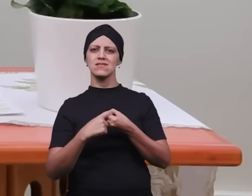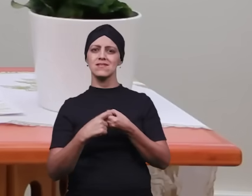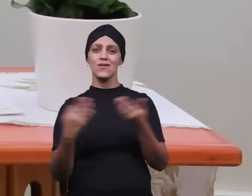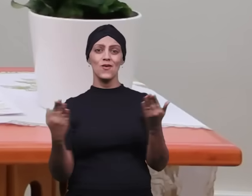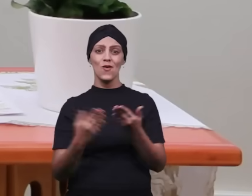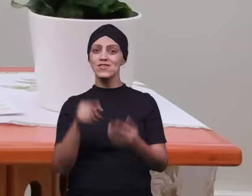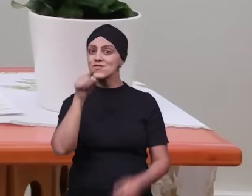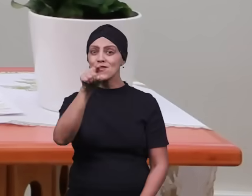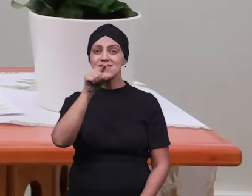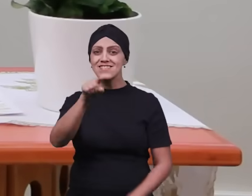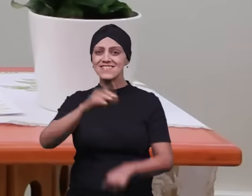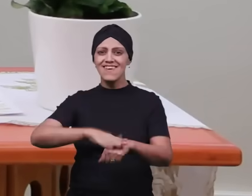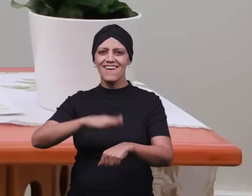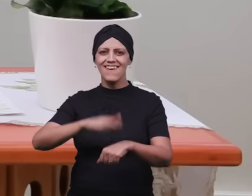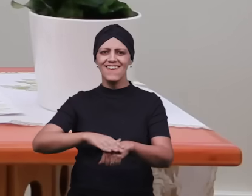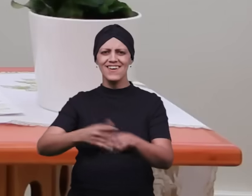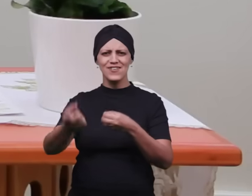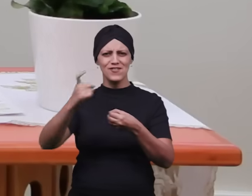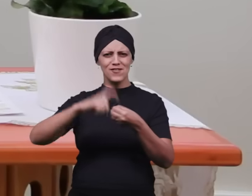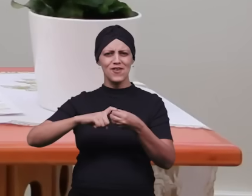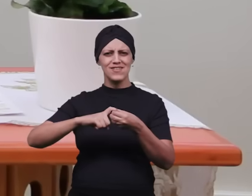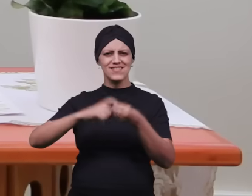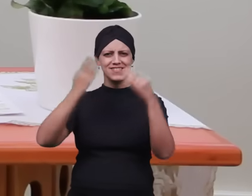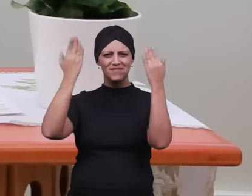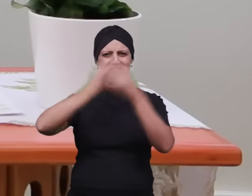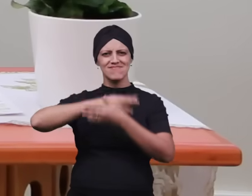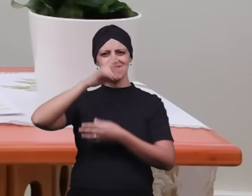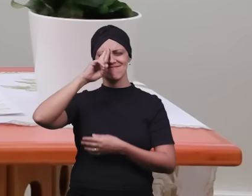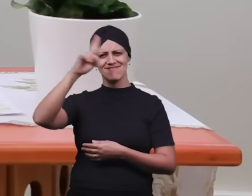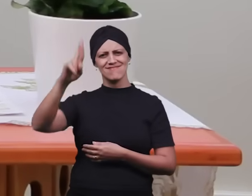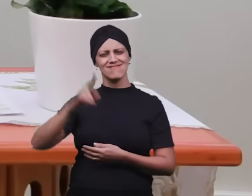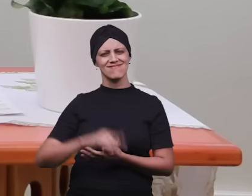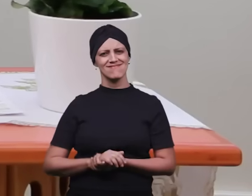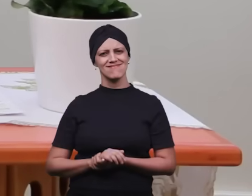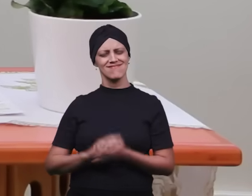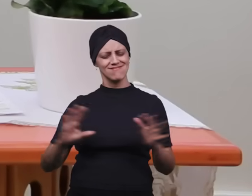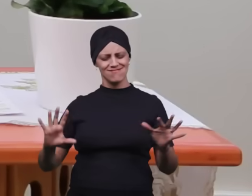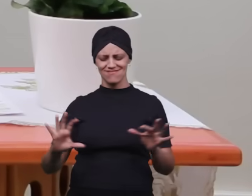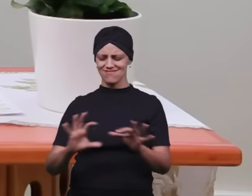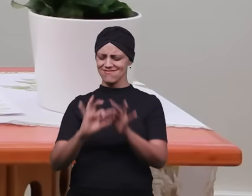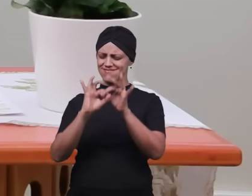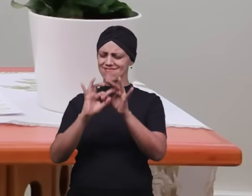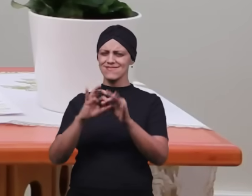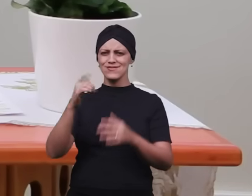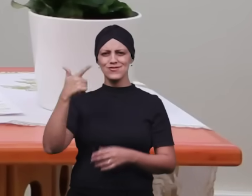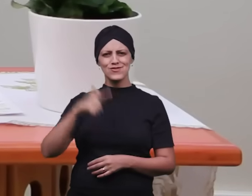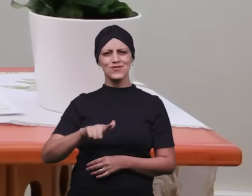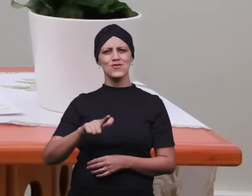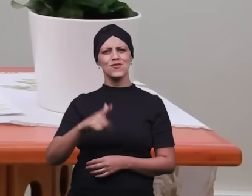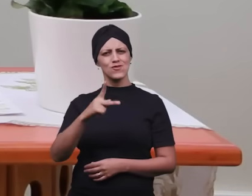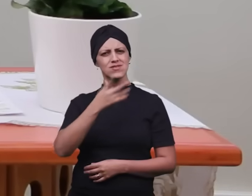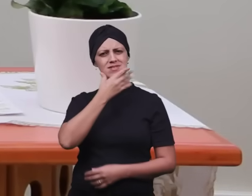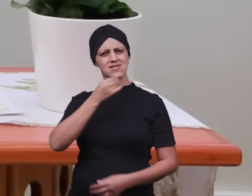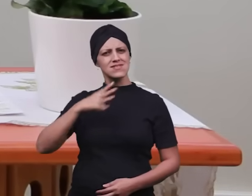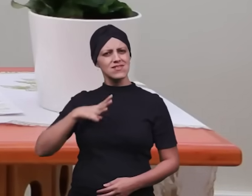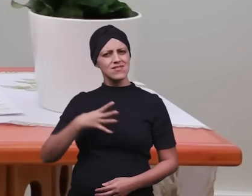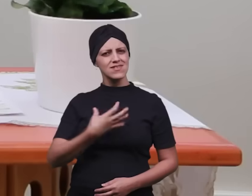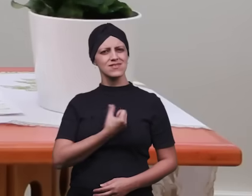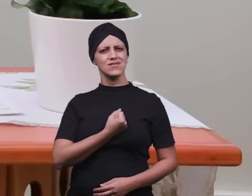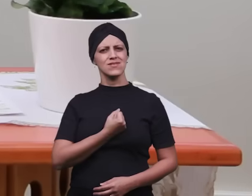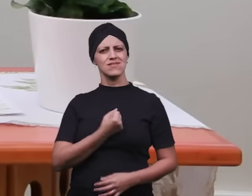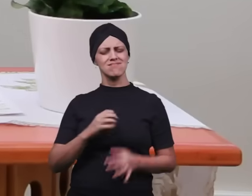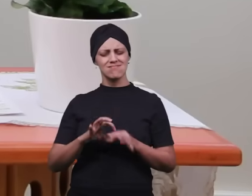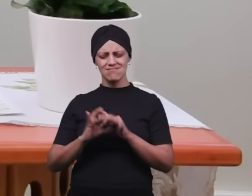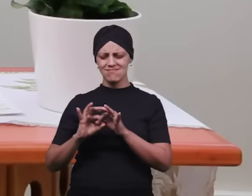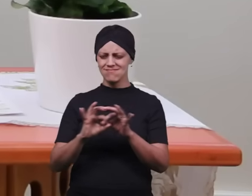Hoje pode ser o seu dia de voltar para o Senhor, de reconciliar com o seu Salvador, de voltar a ter